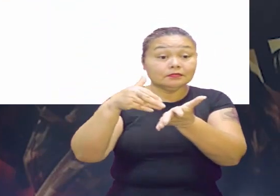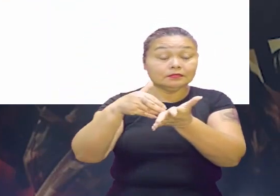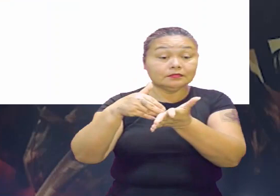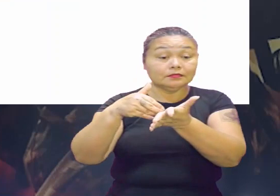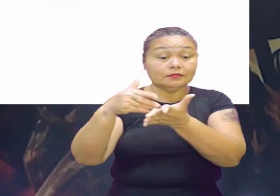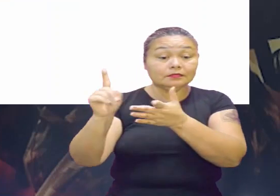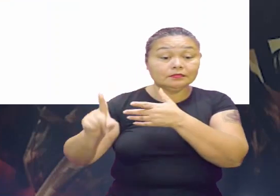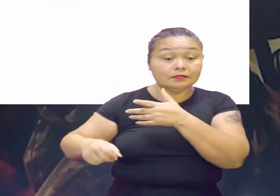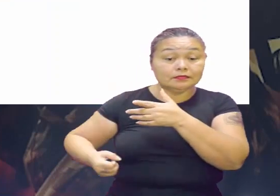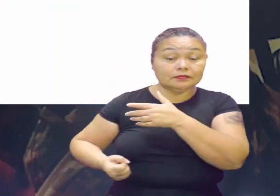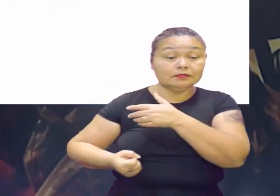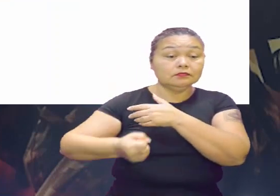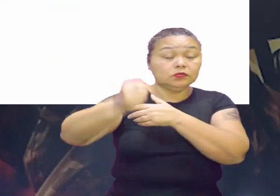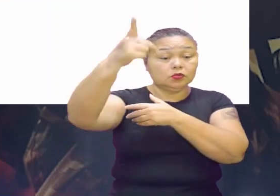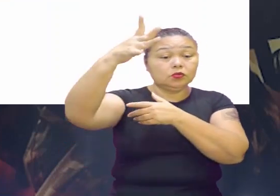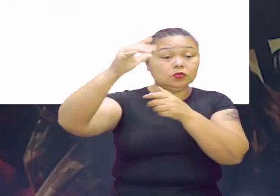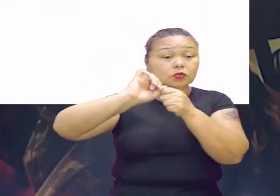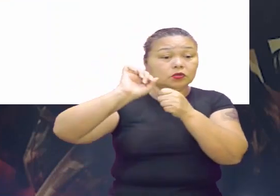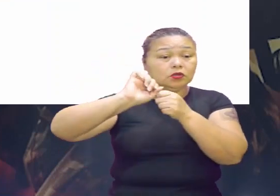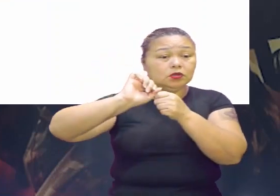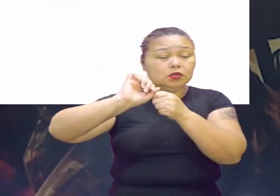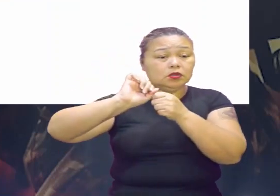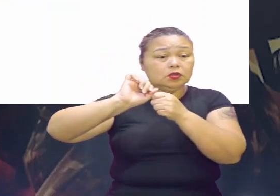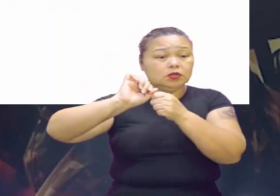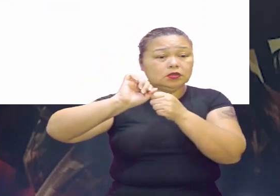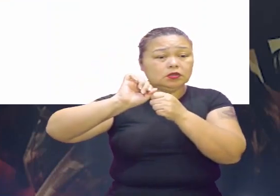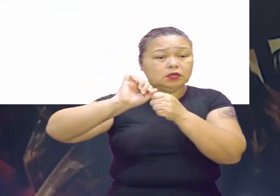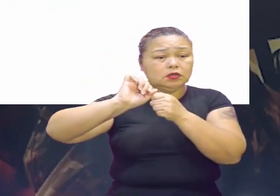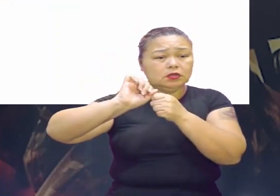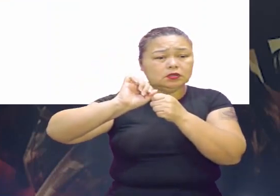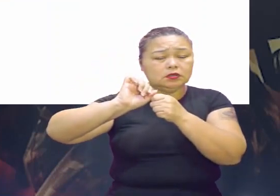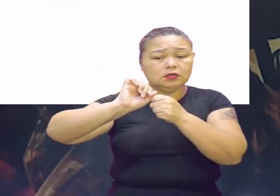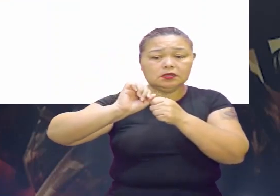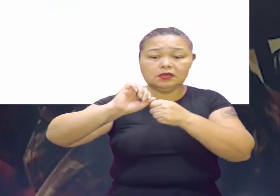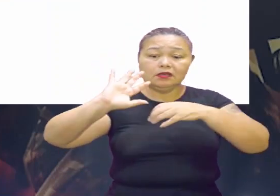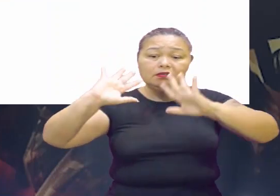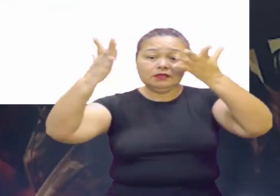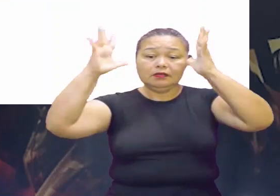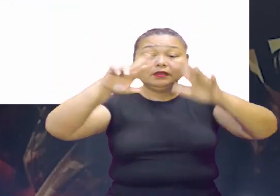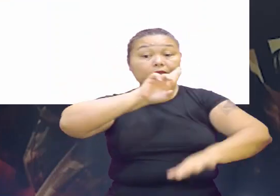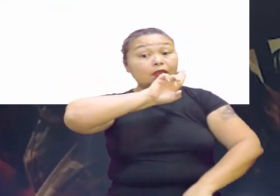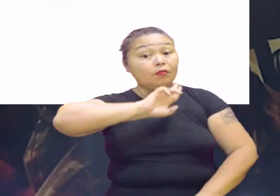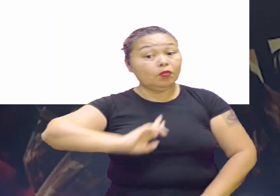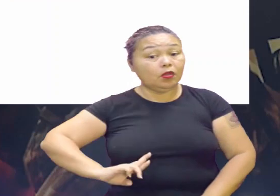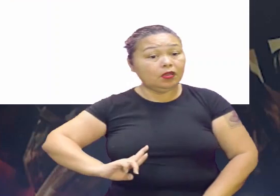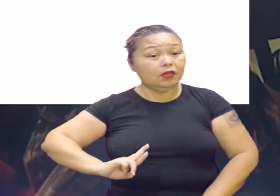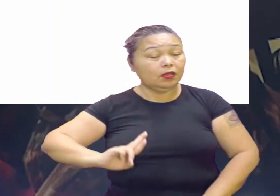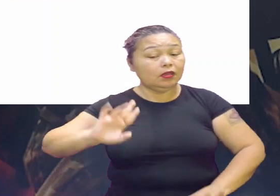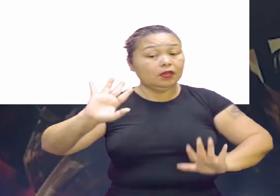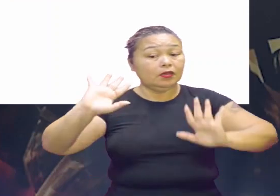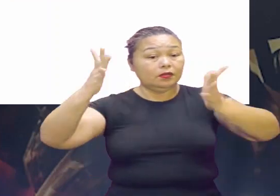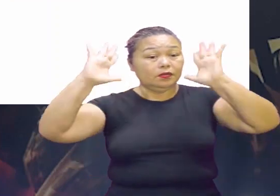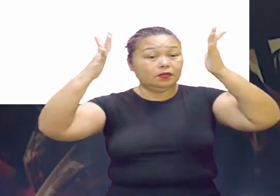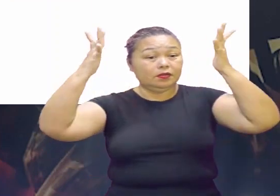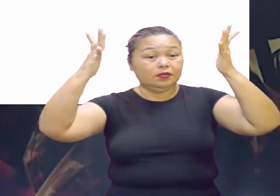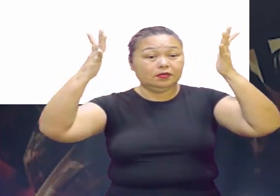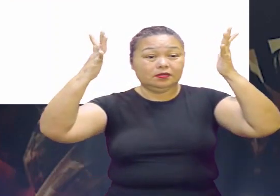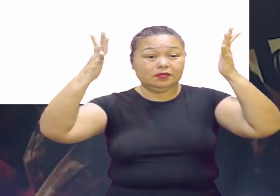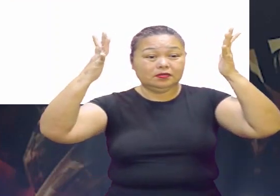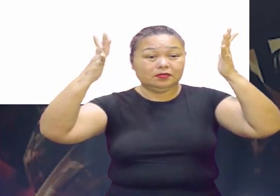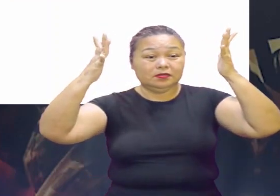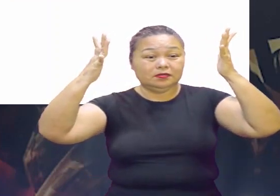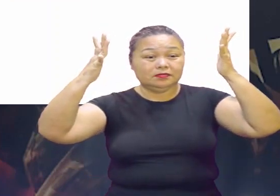salvas de tiro, bum! Alguém gritou, viva a República! Viva!